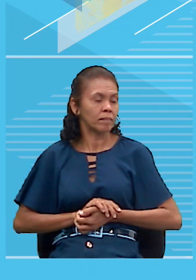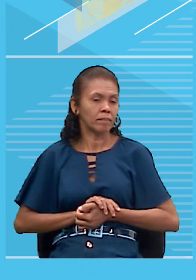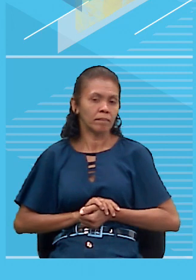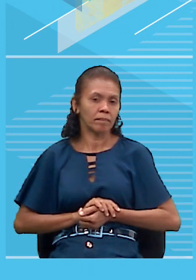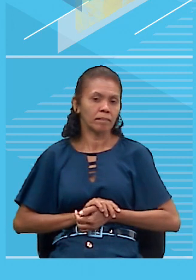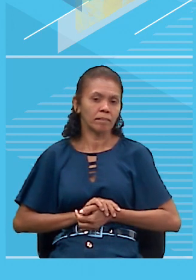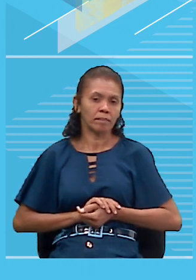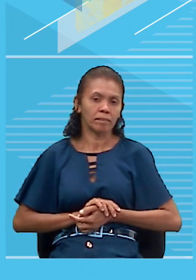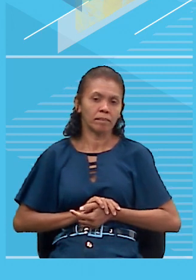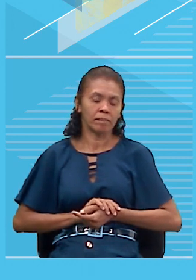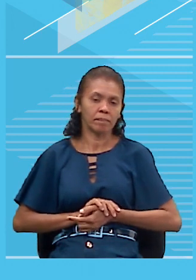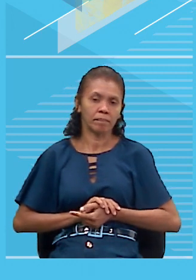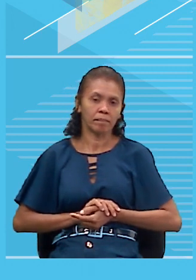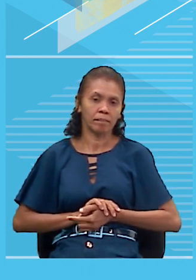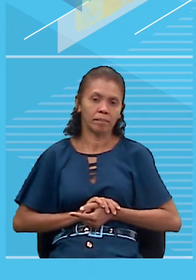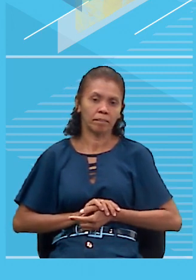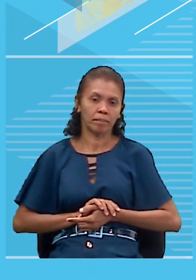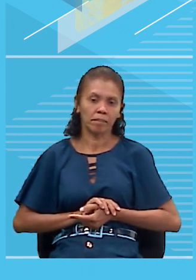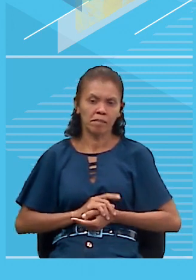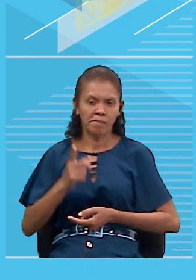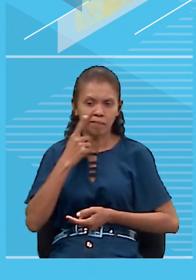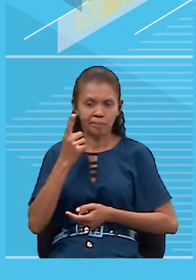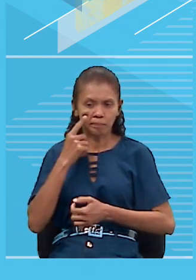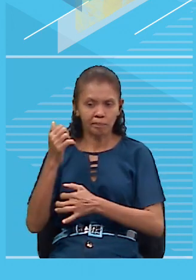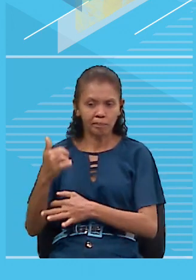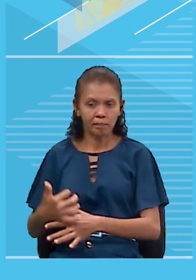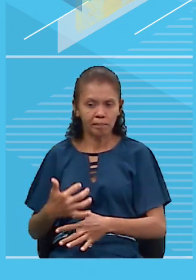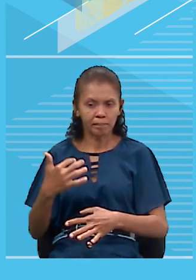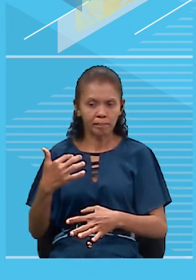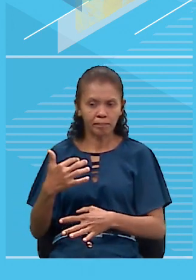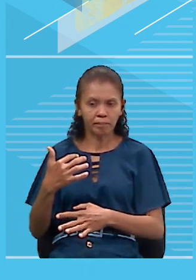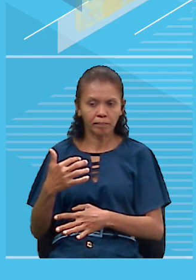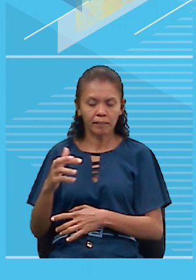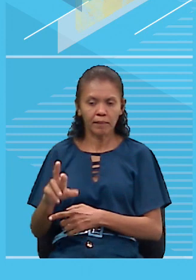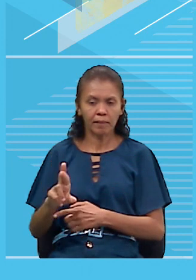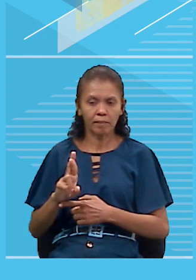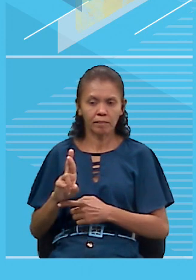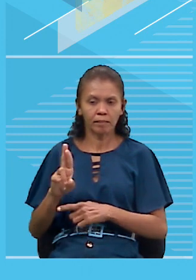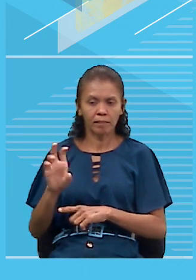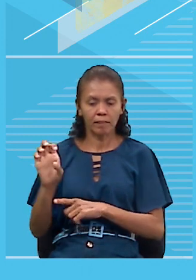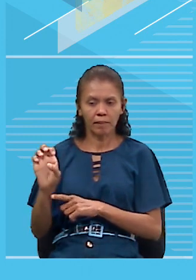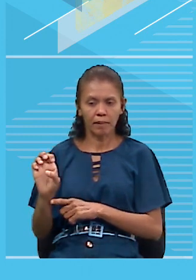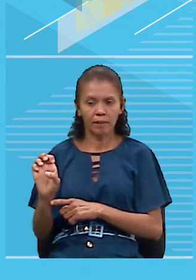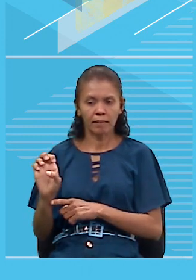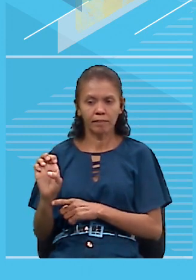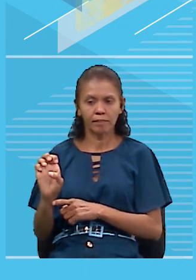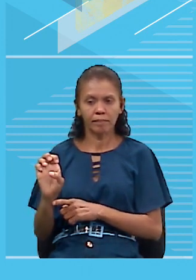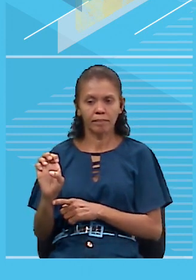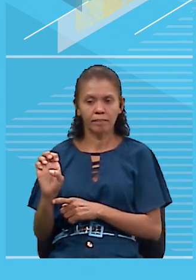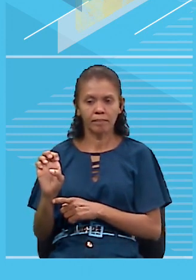muito bem galerinha letra primeira Dulce letra e Felipe Zão letra e